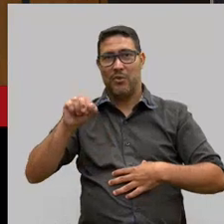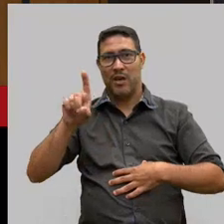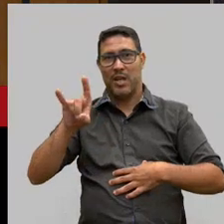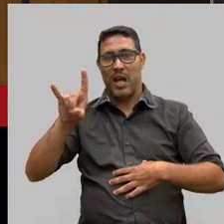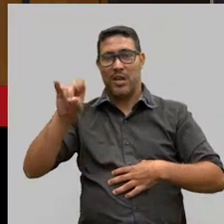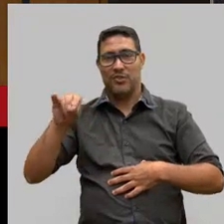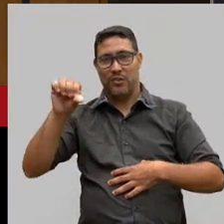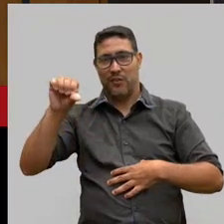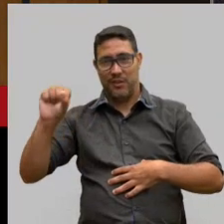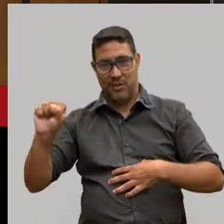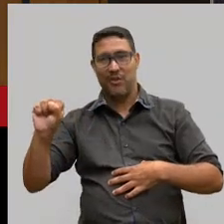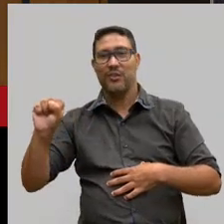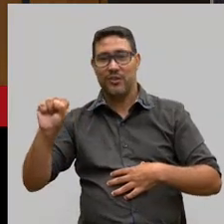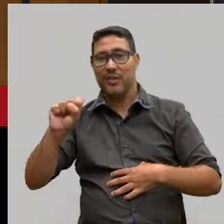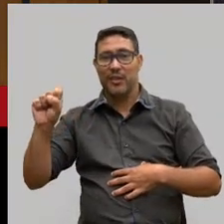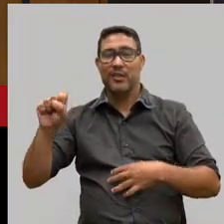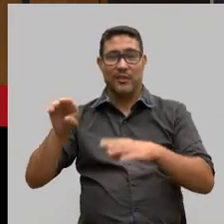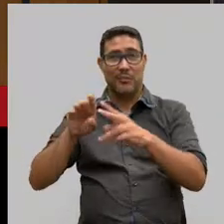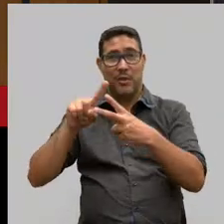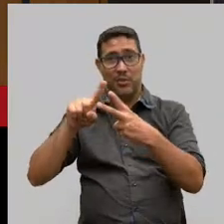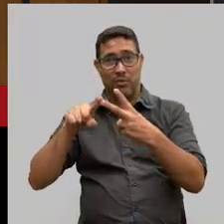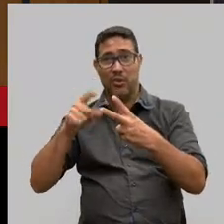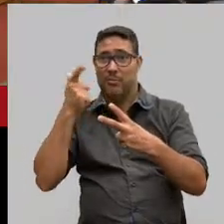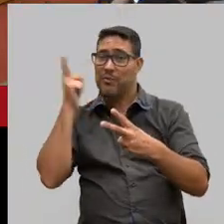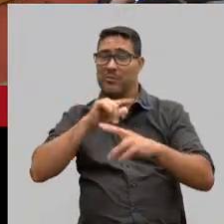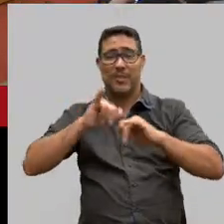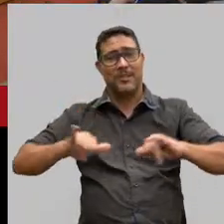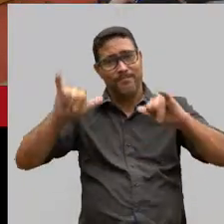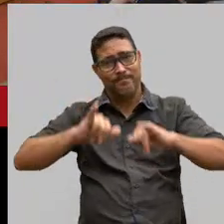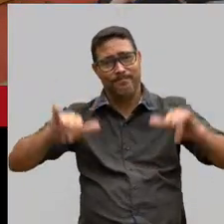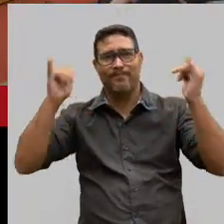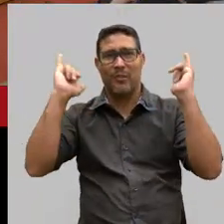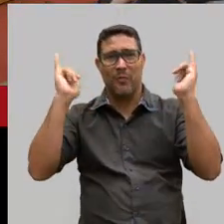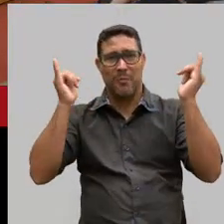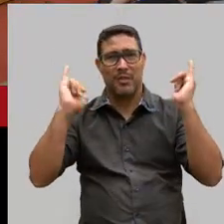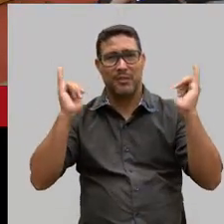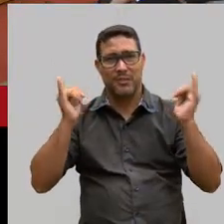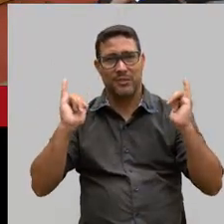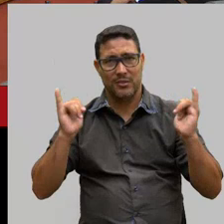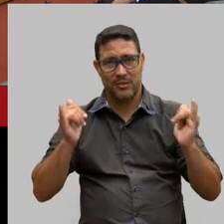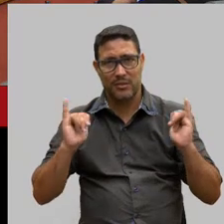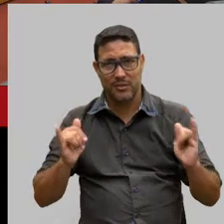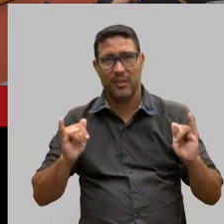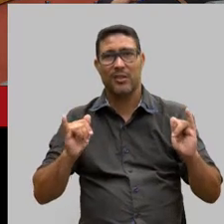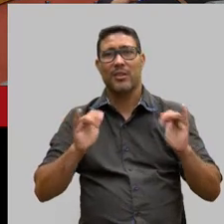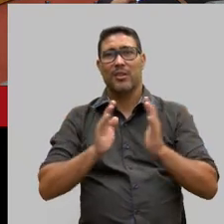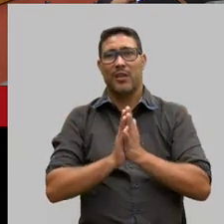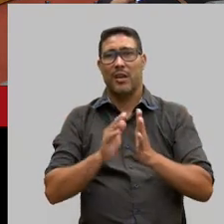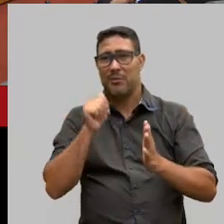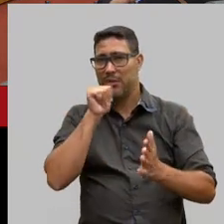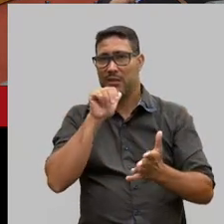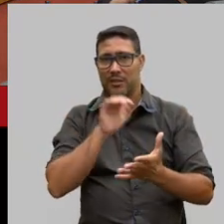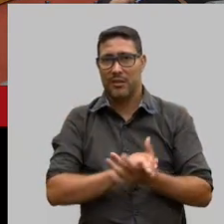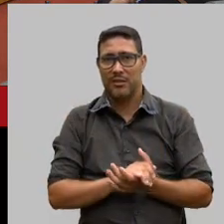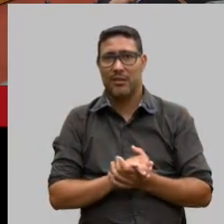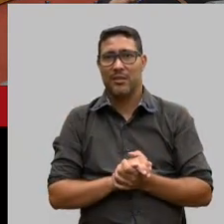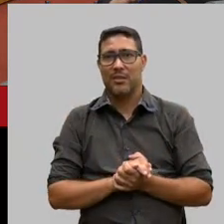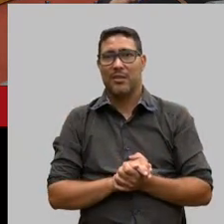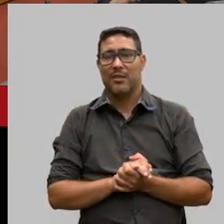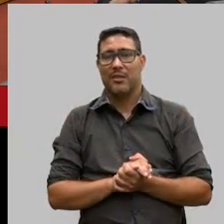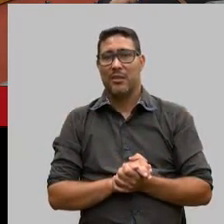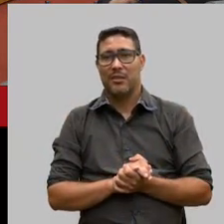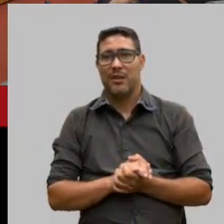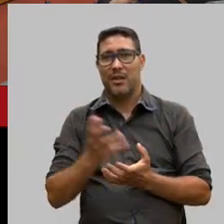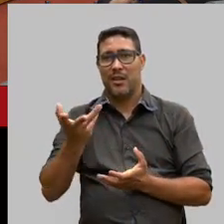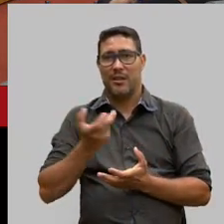rádio justamente pra gente levar essa informação para desmistificar o diagnóstico minha esposa eh recebeu o